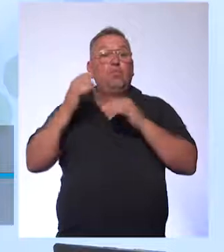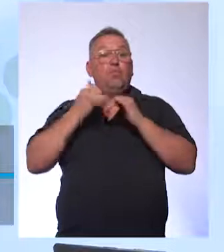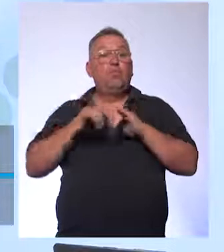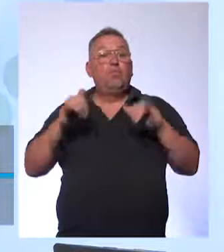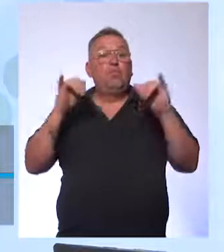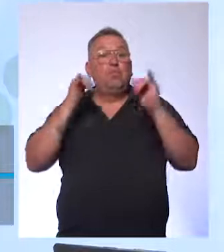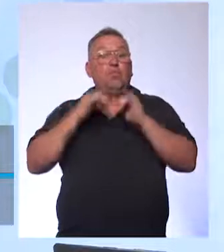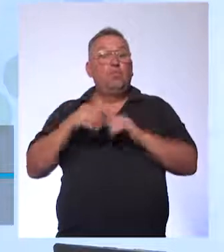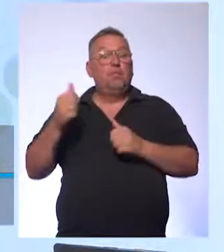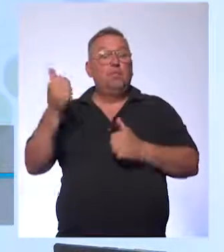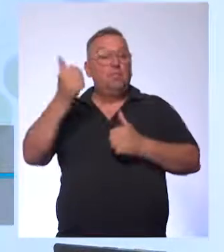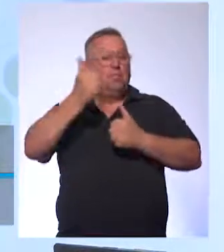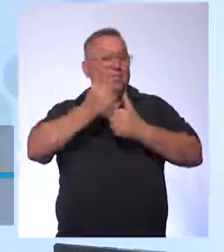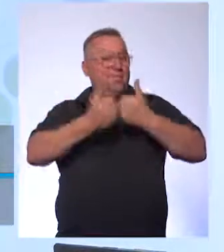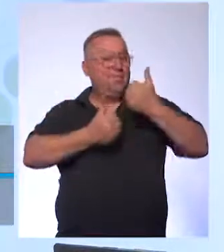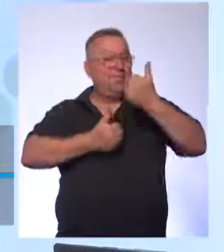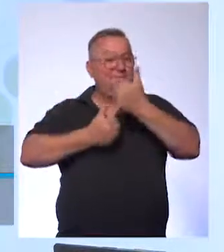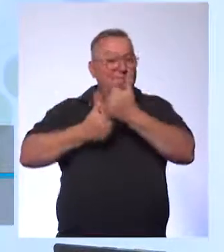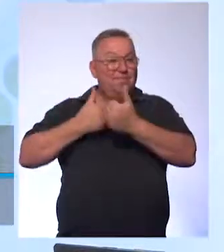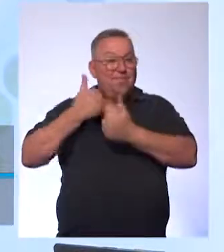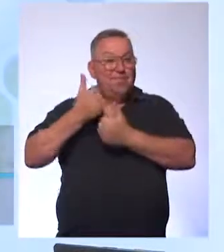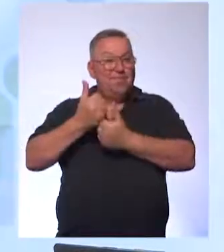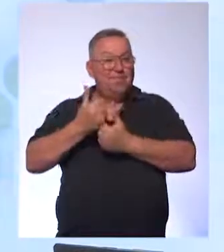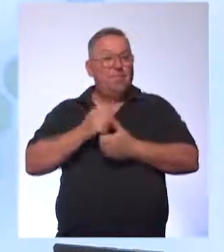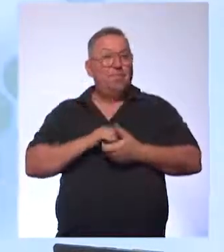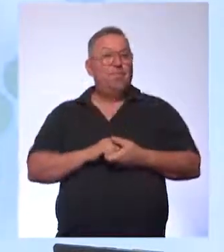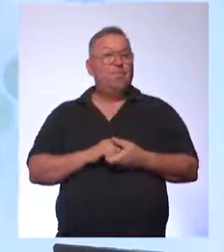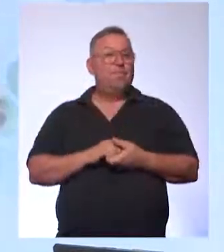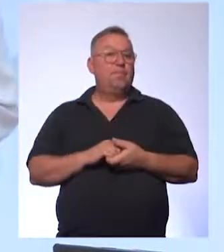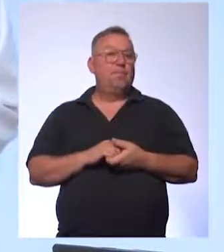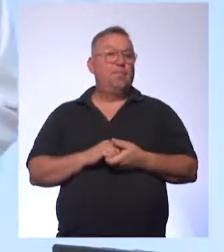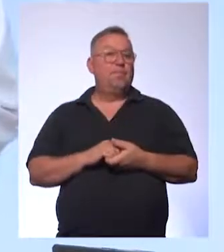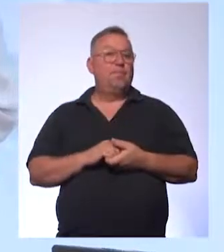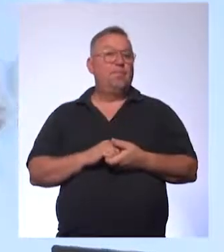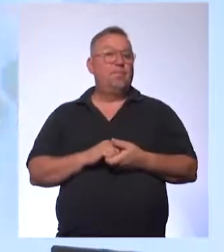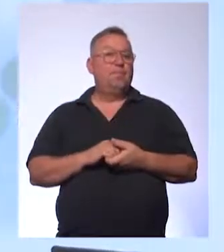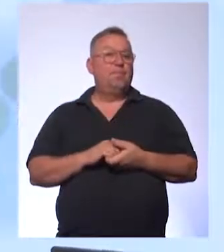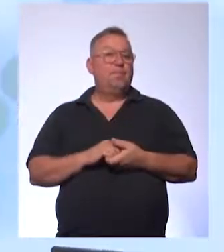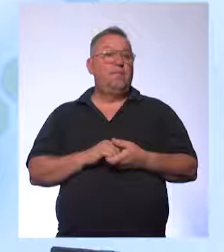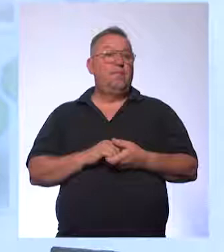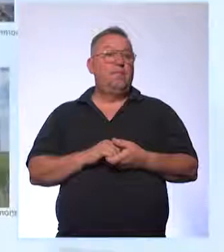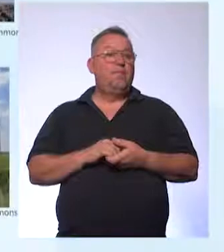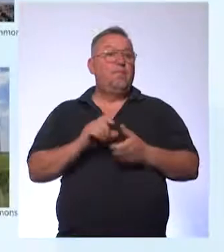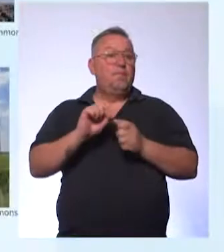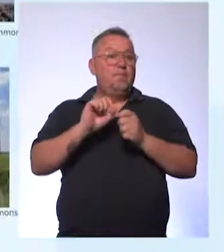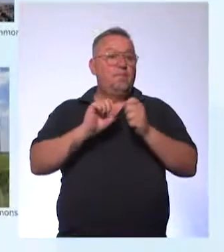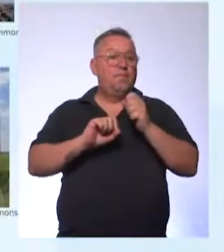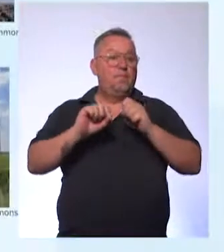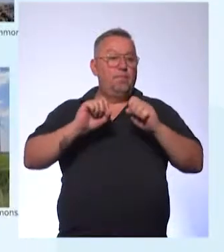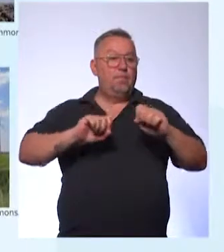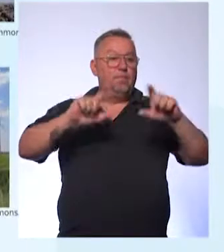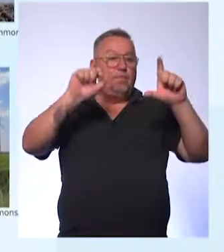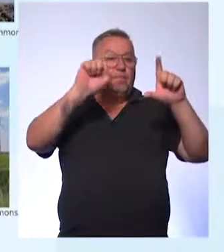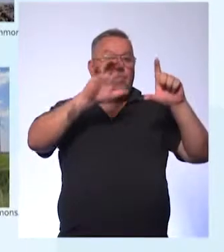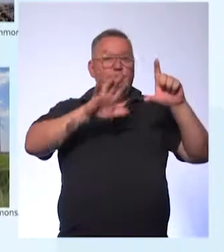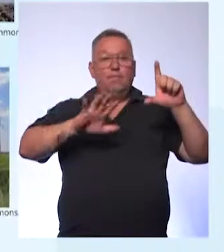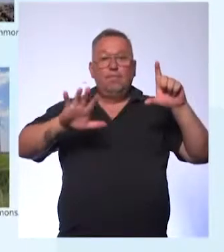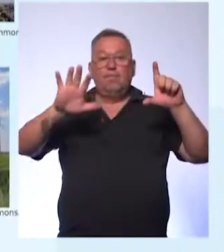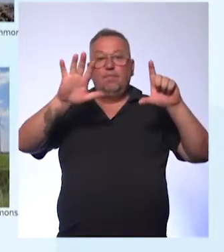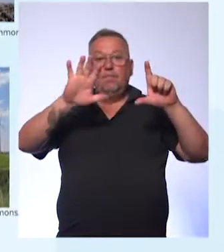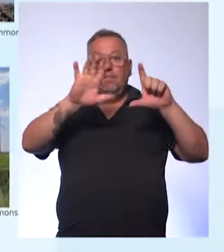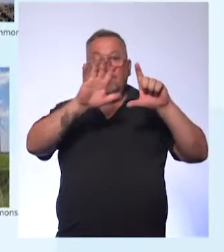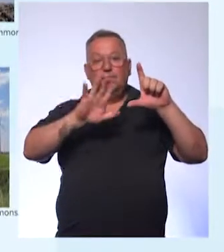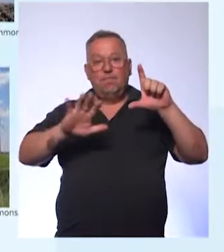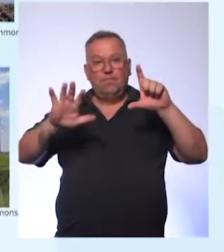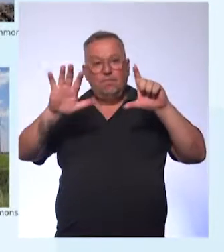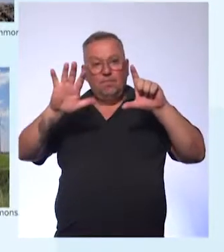energias renováveis. E aí a gente vai para mais um chatzinho, tá bom? Então, ó, eu fiz um slidezinho aí para a gente